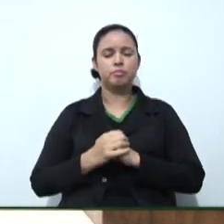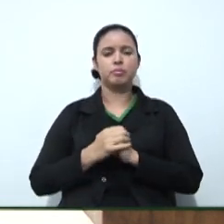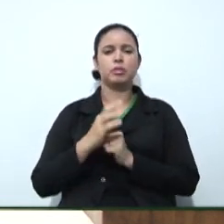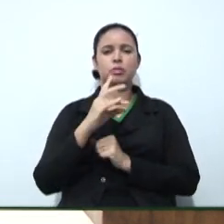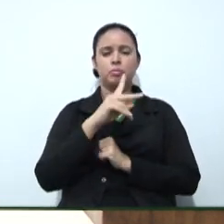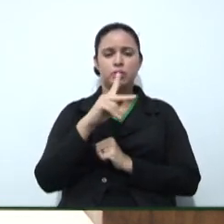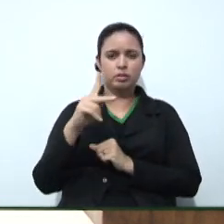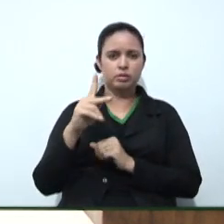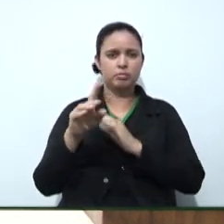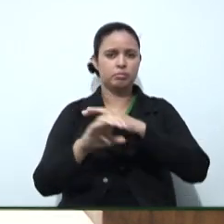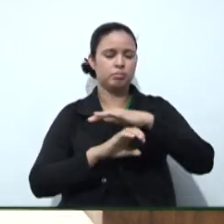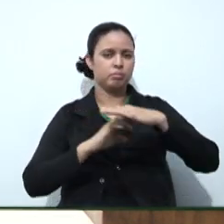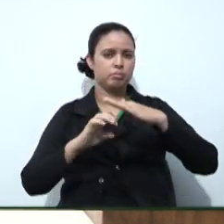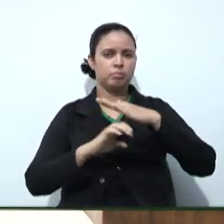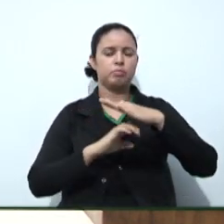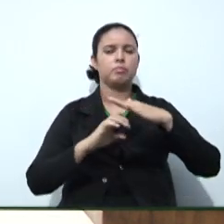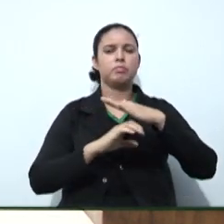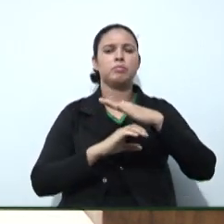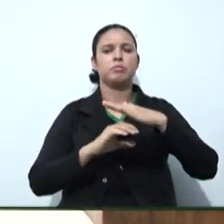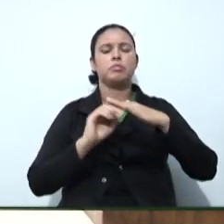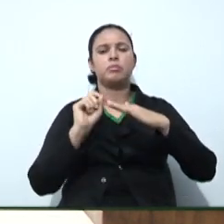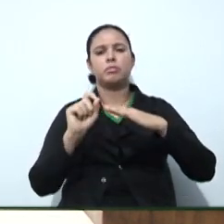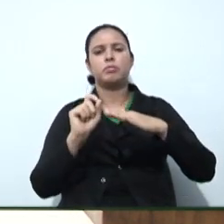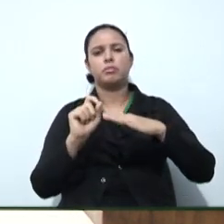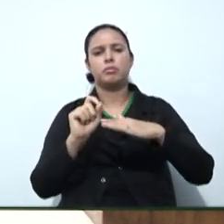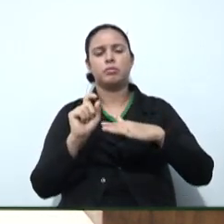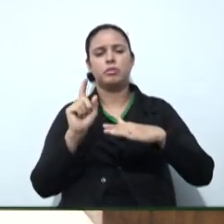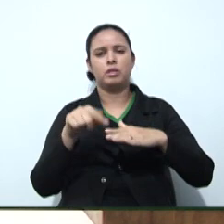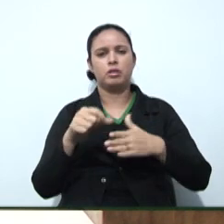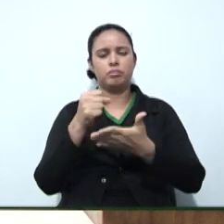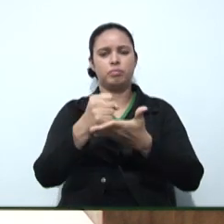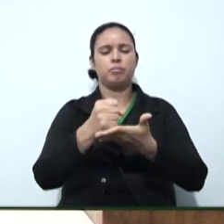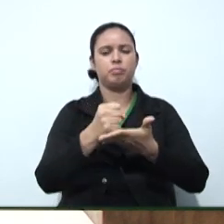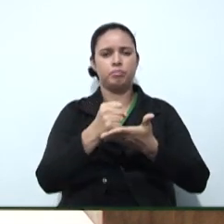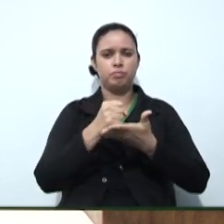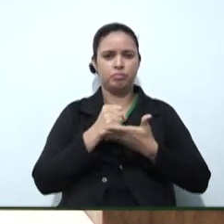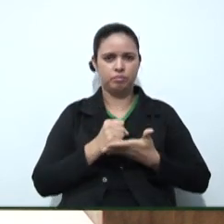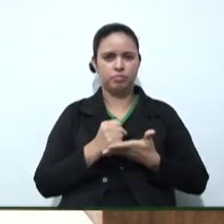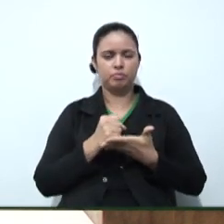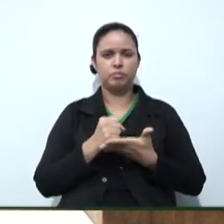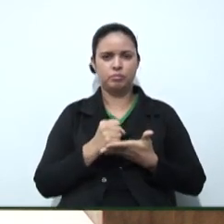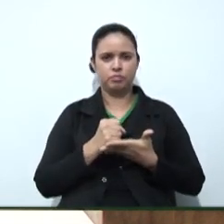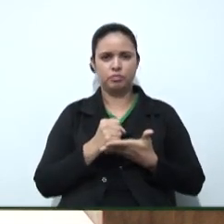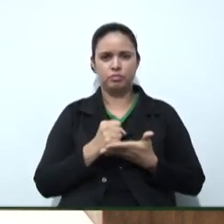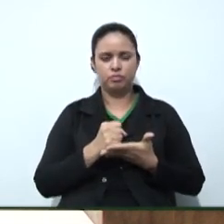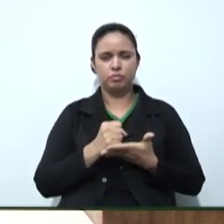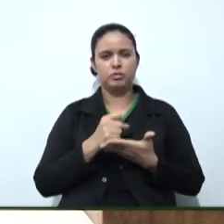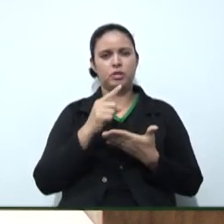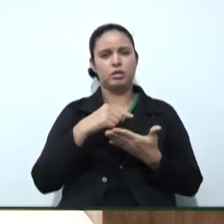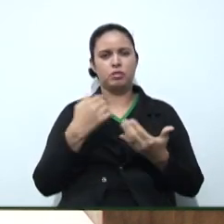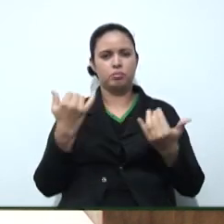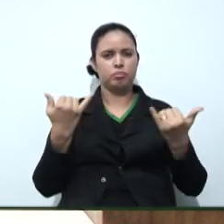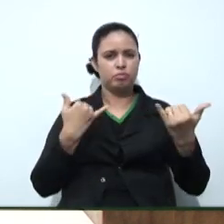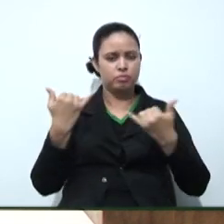cooperativa, enquanto empresa, enquanto organização, ela receba as